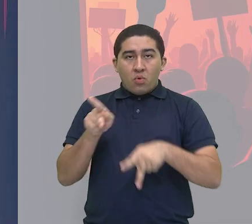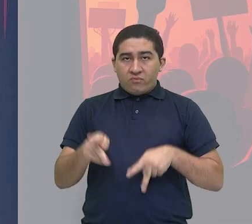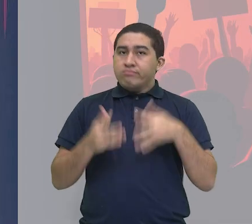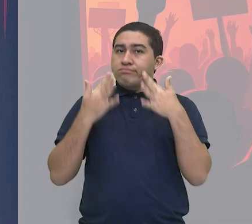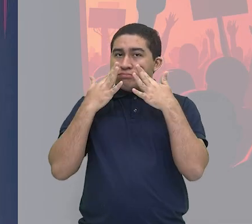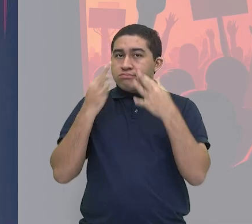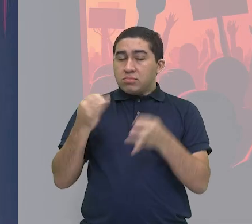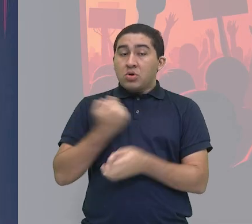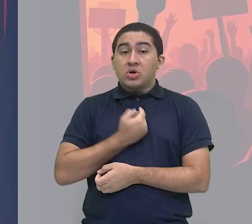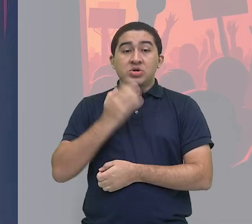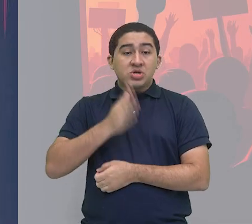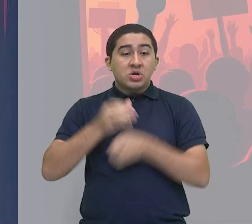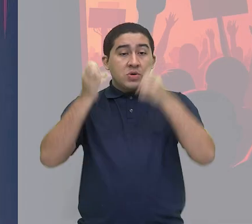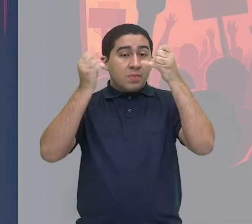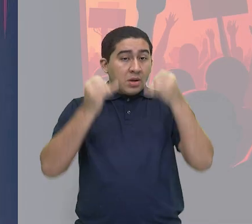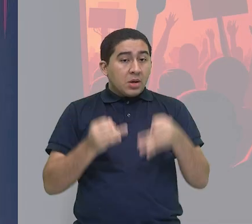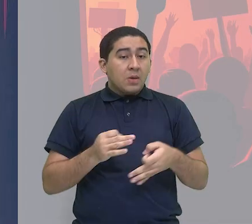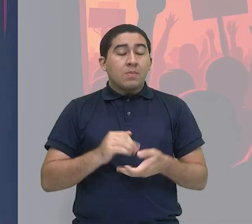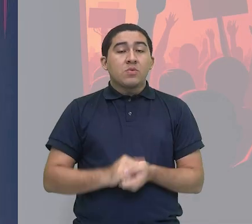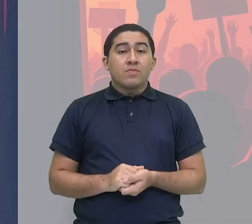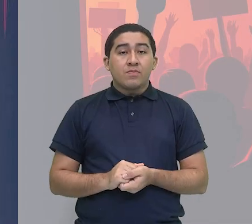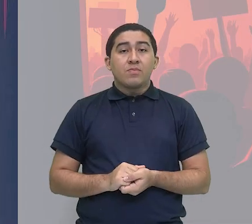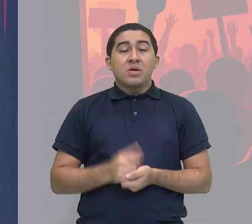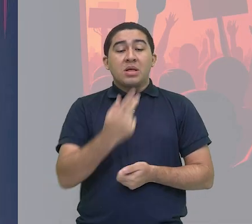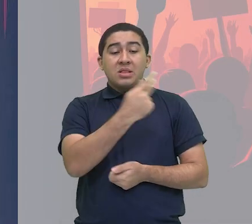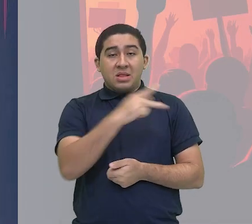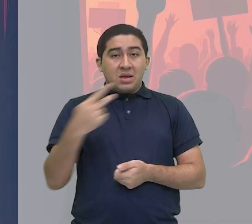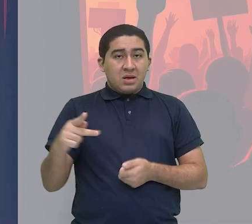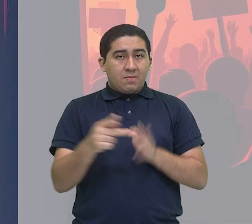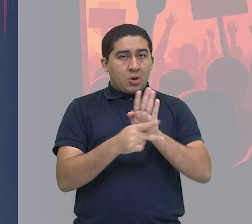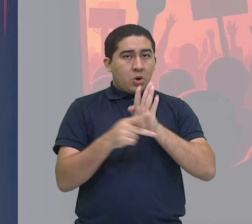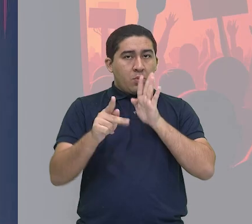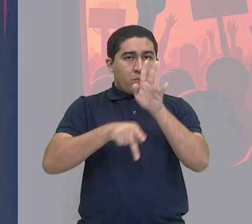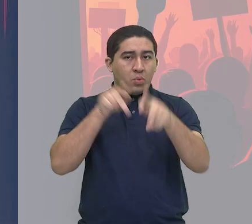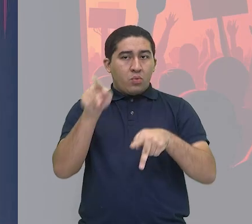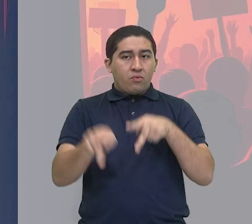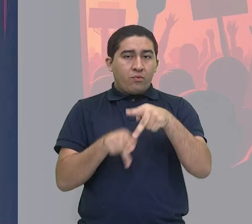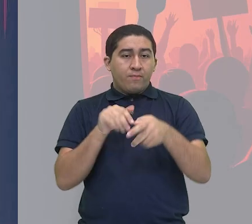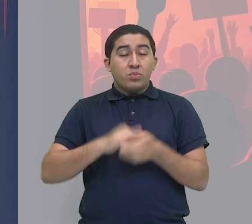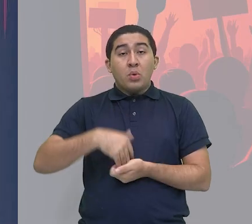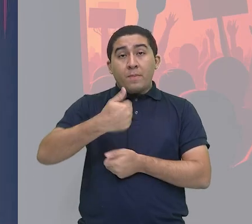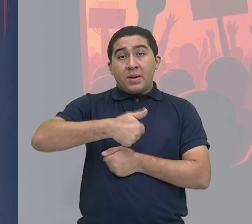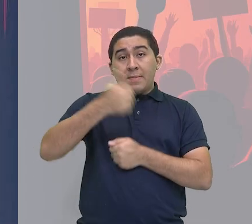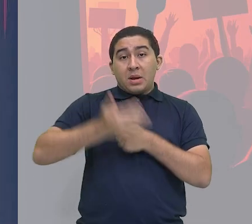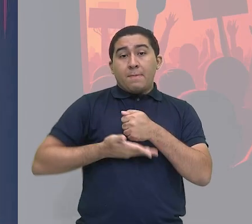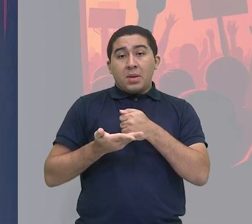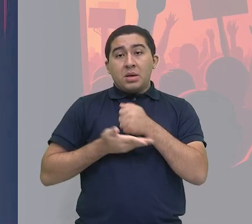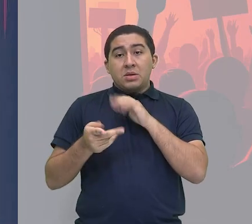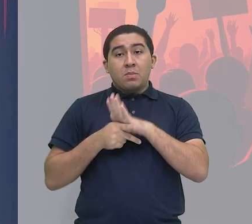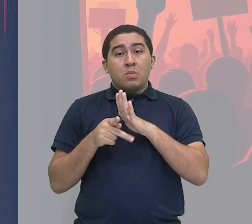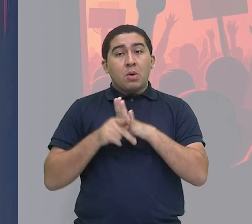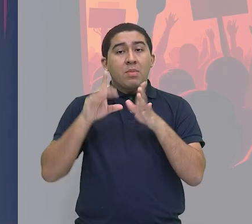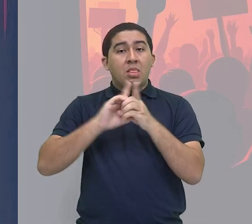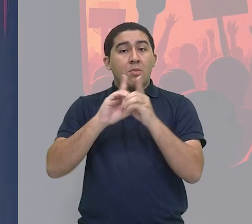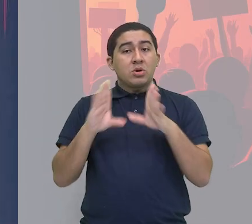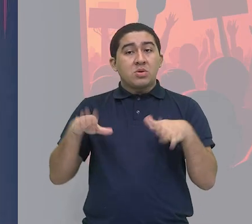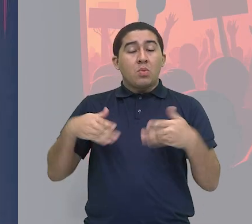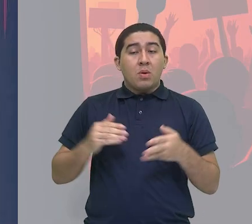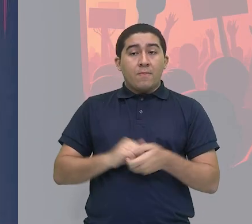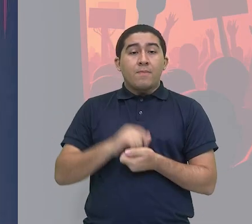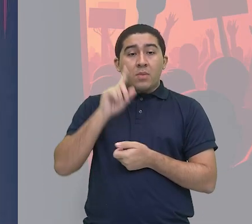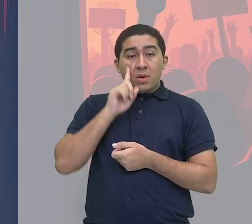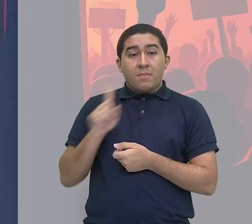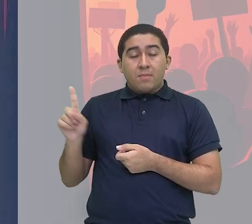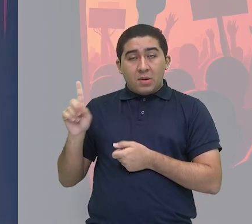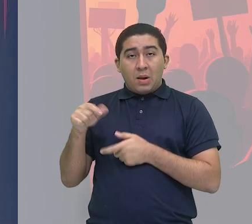nós já falamos essa questão do, pelo e para o povo, tá? Então, o primeiro pilar do Estado Democrático de Direito é a